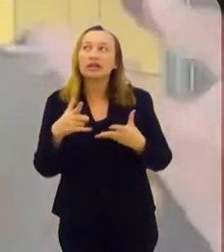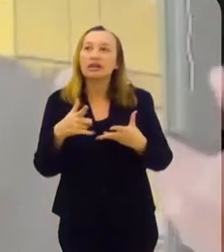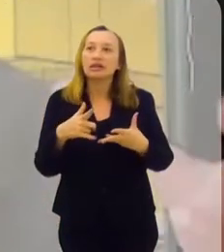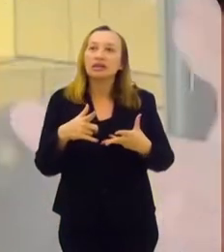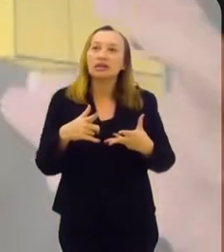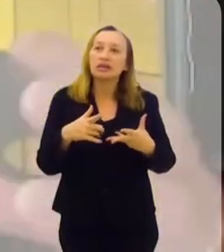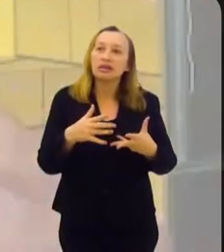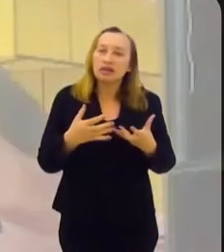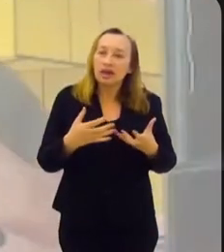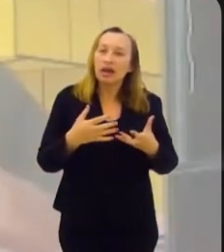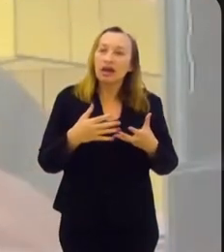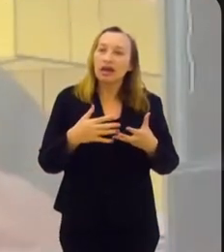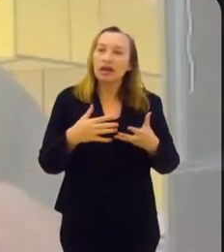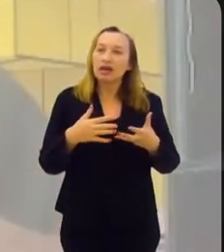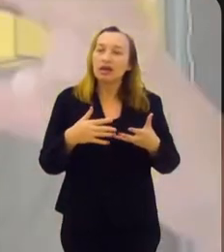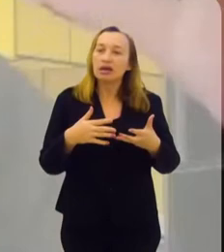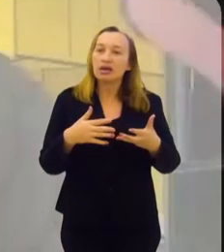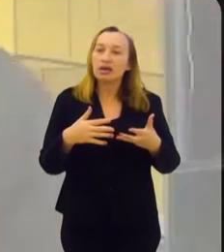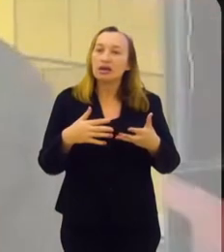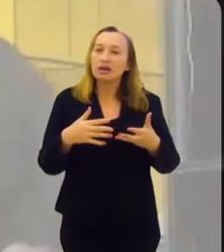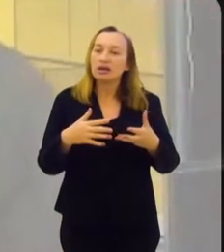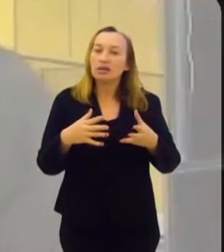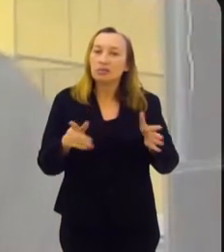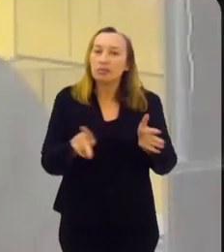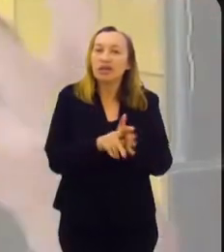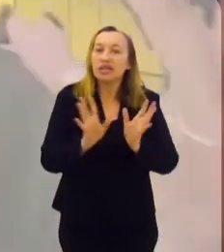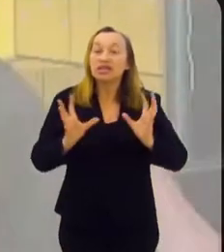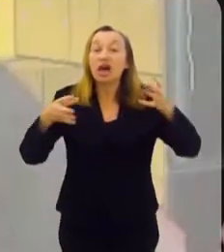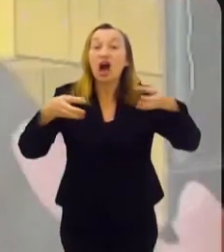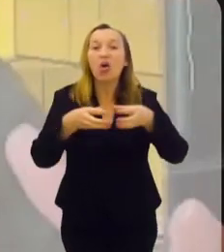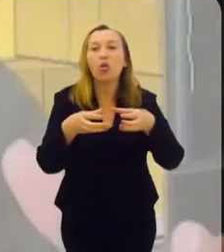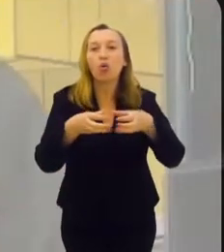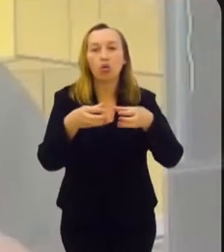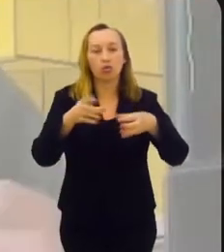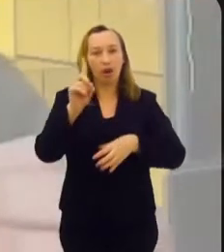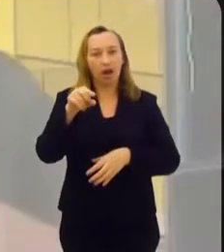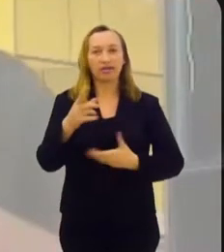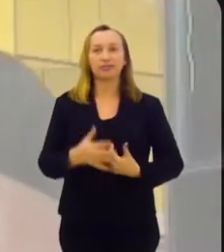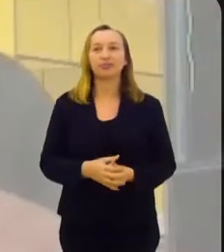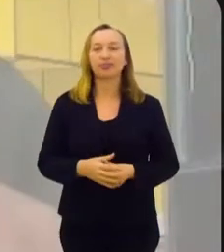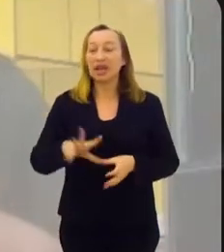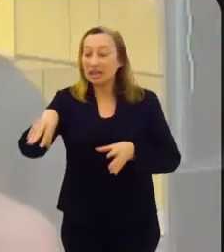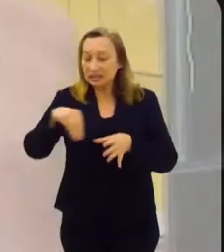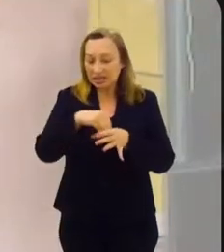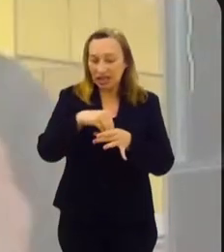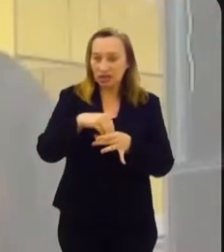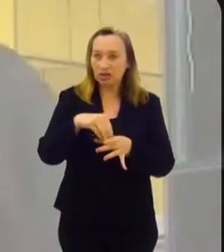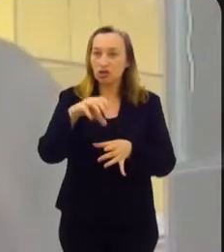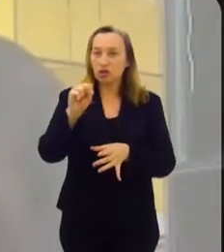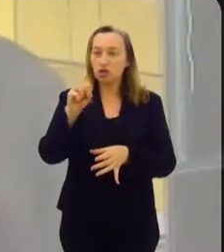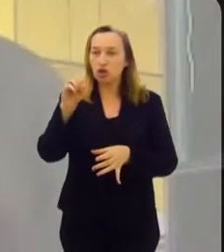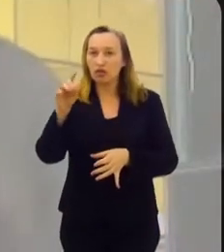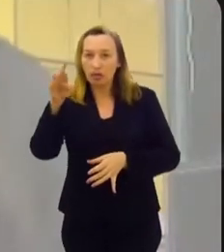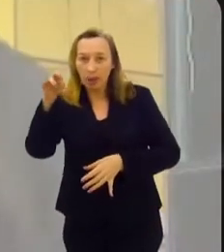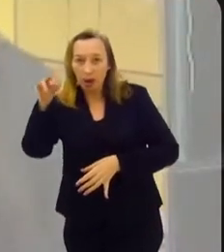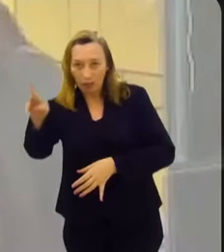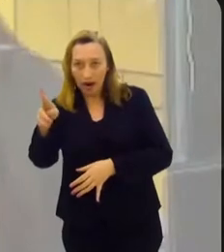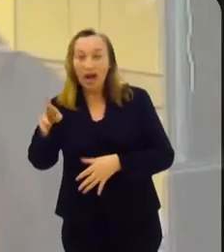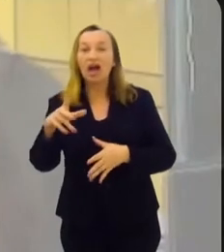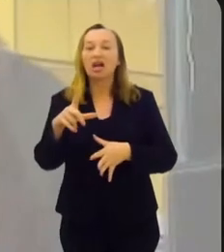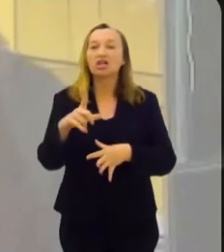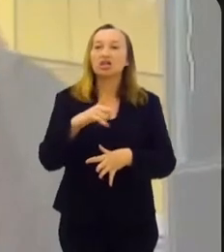que tenta ser um projeto, uma bandeira do grupo, né? Porque aí é isso, você tem dentro do Soft